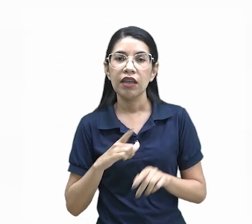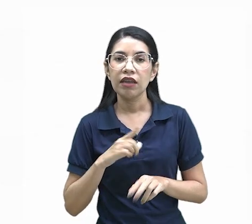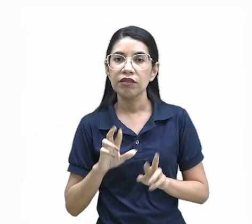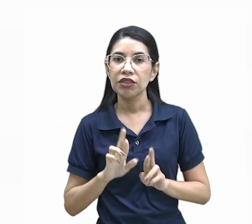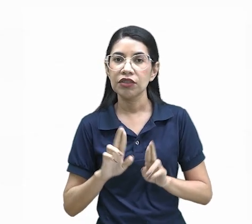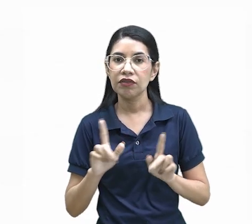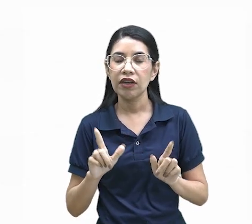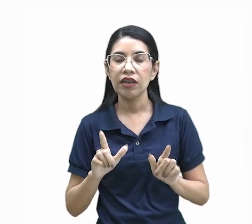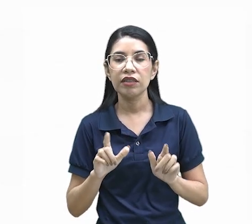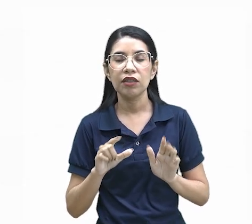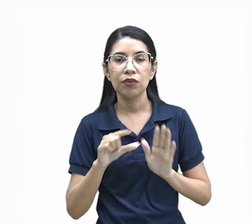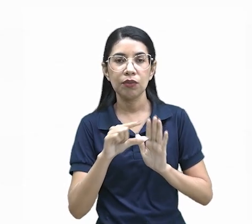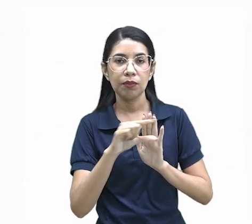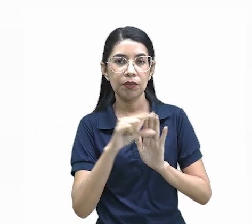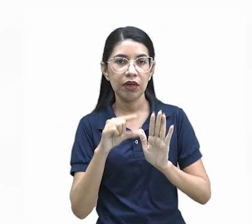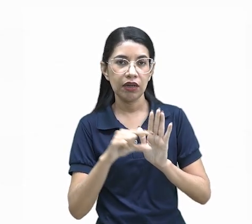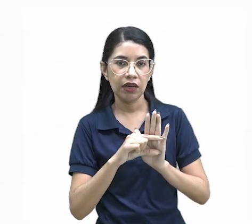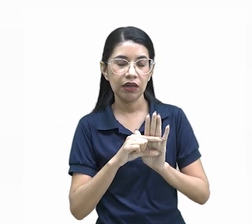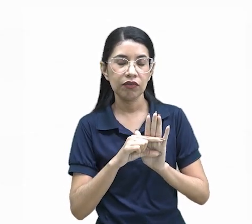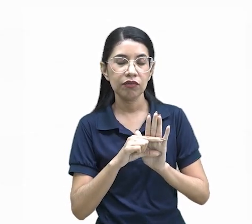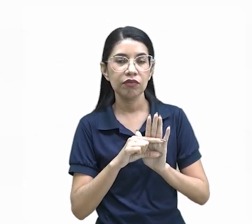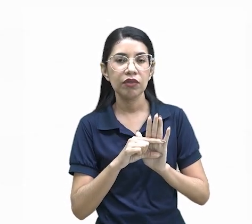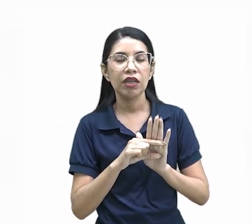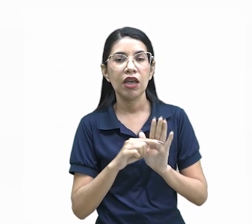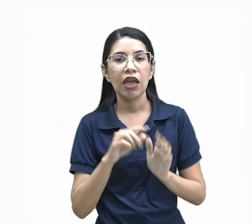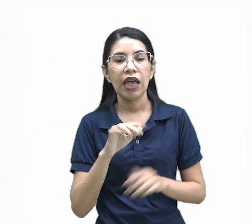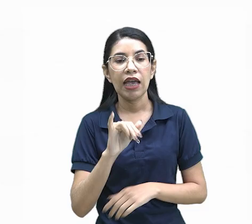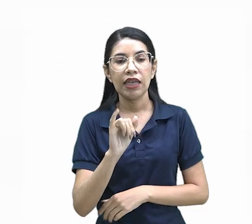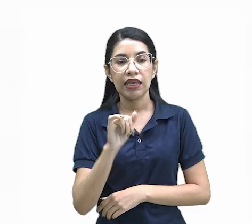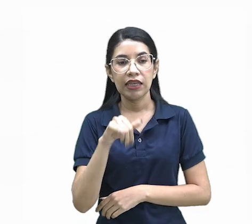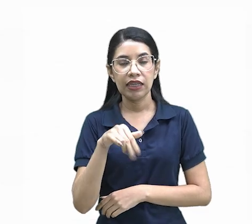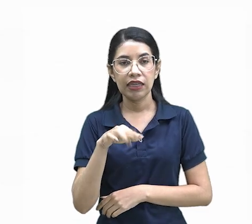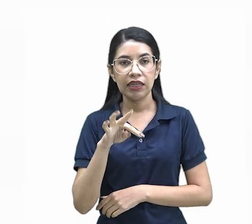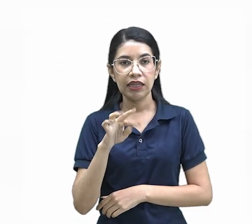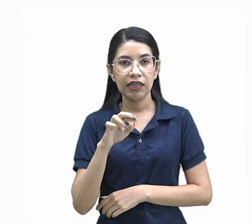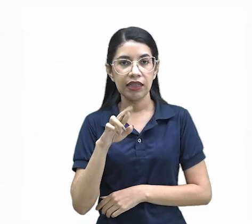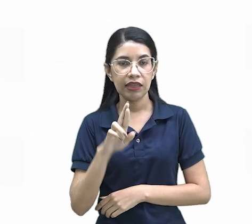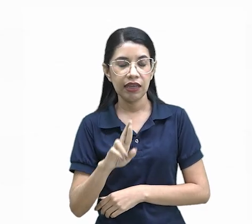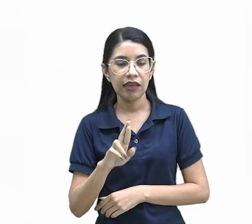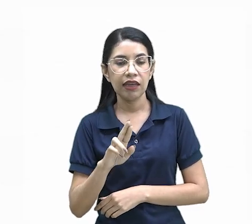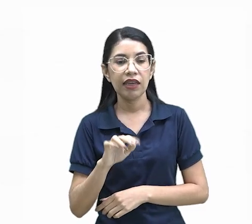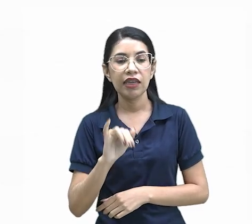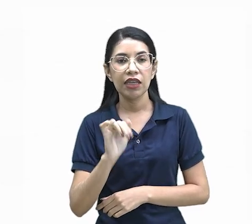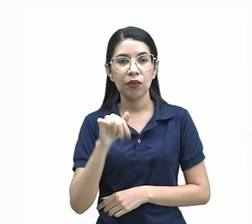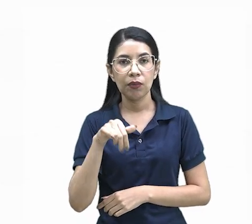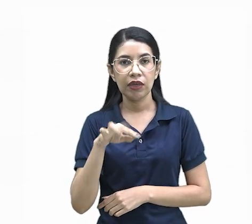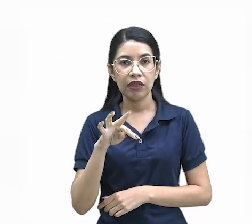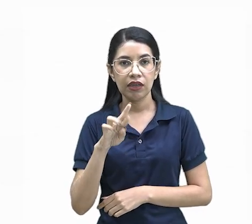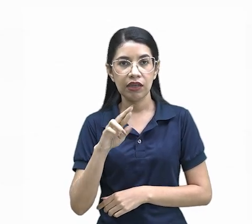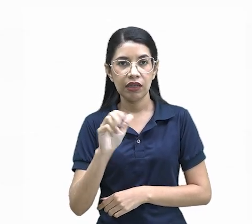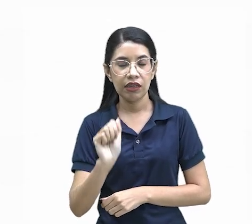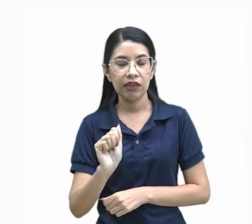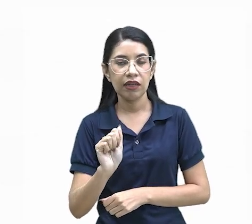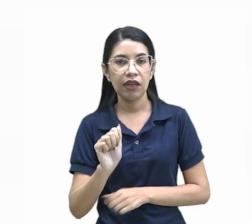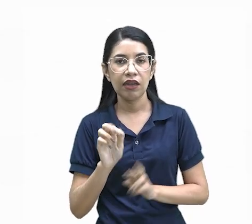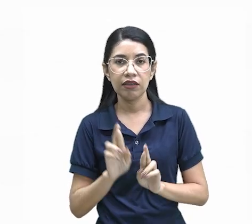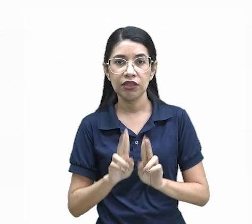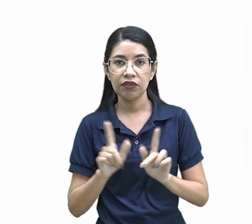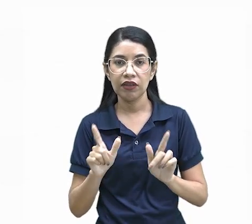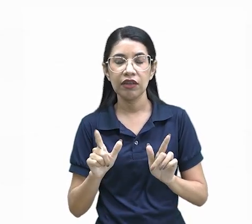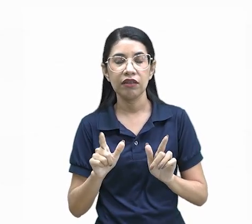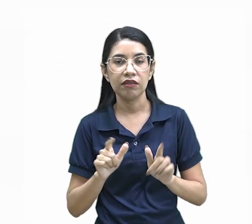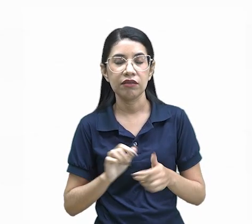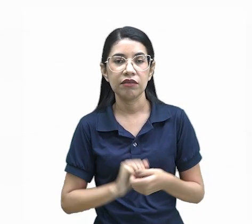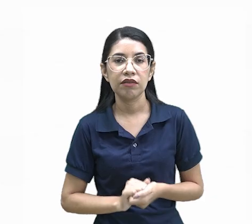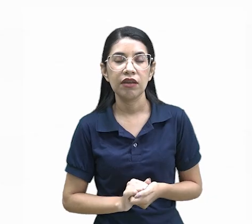esse interparágrafo e o intraparágrafo, que são elementos coesivos, ou seja, elementos de coesão que vão ligar o texto, né?